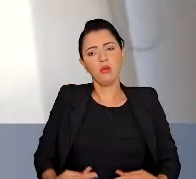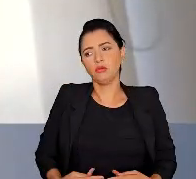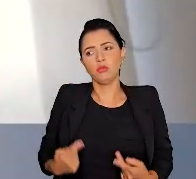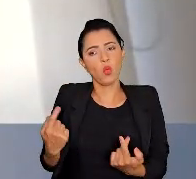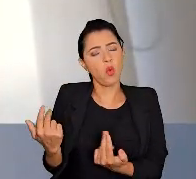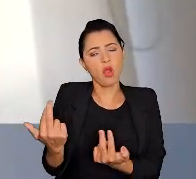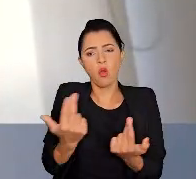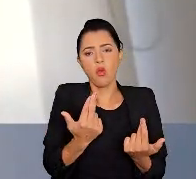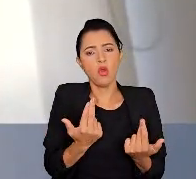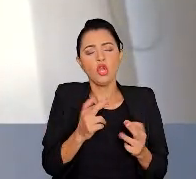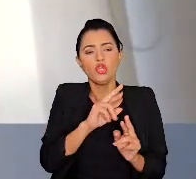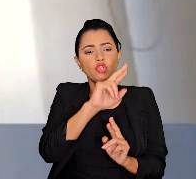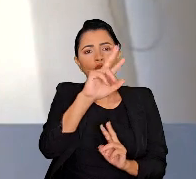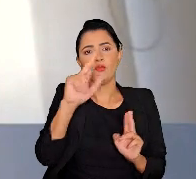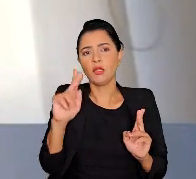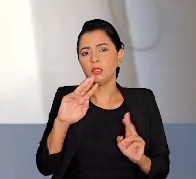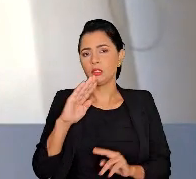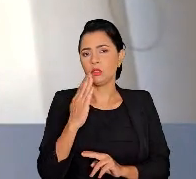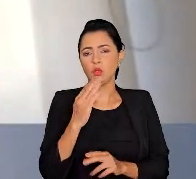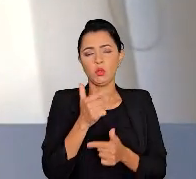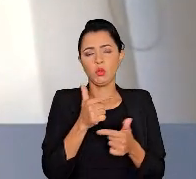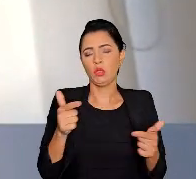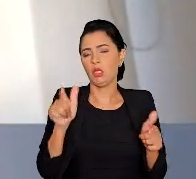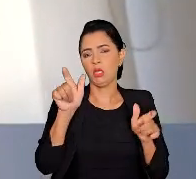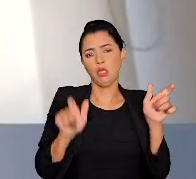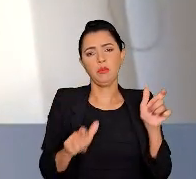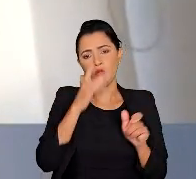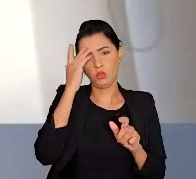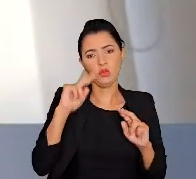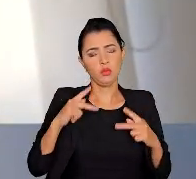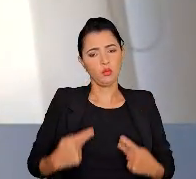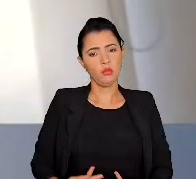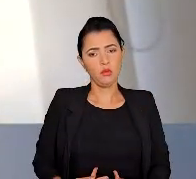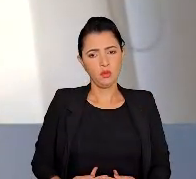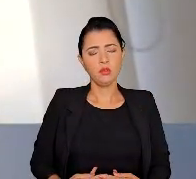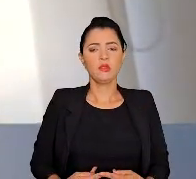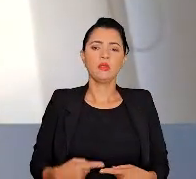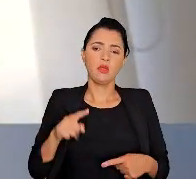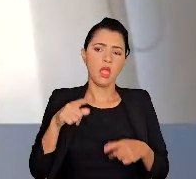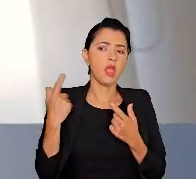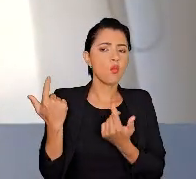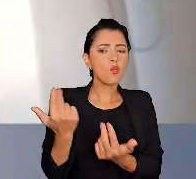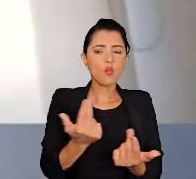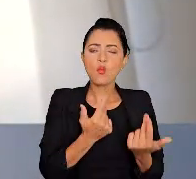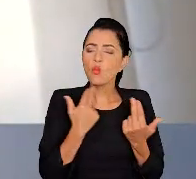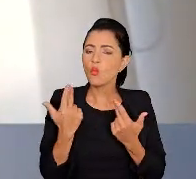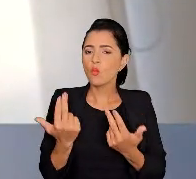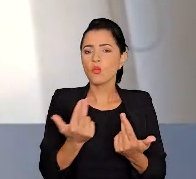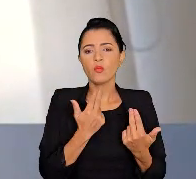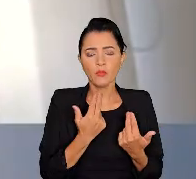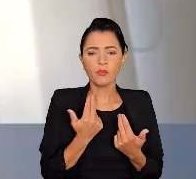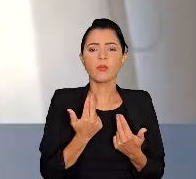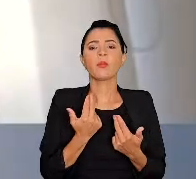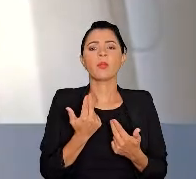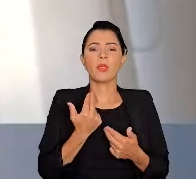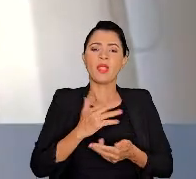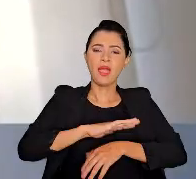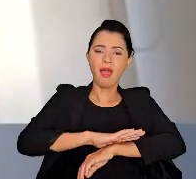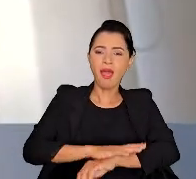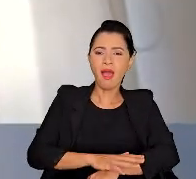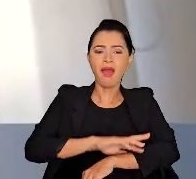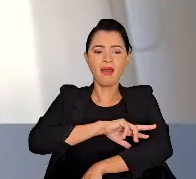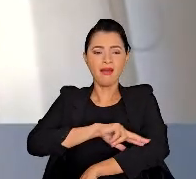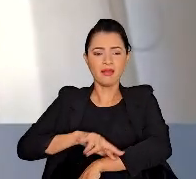há diferenças biológicas entre seres humanos. Na essência, somos todos iguais. Raça e racismo.